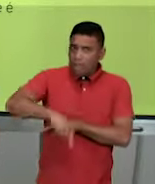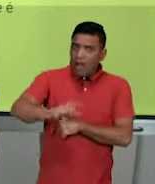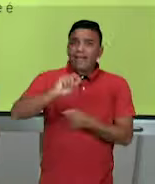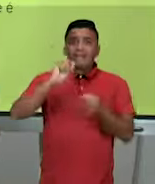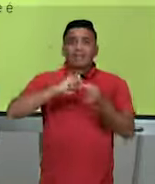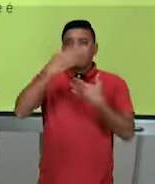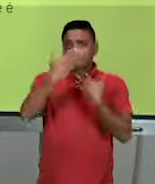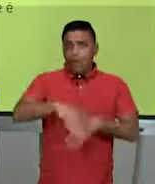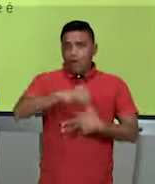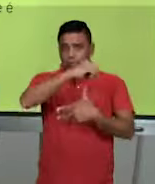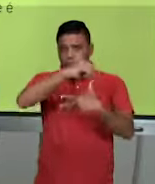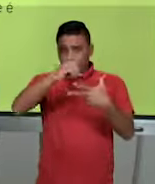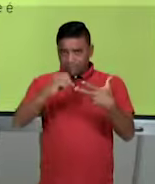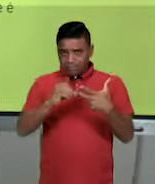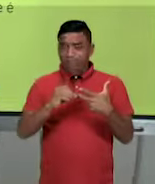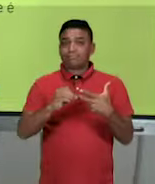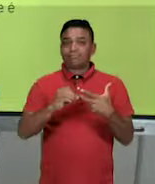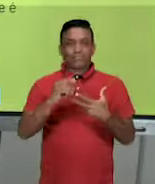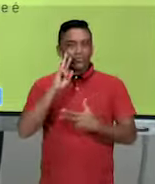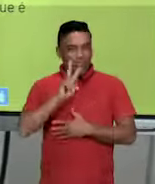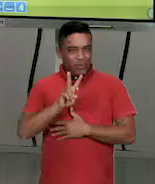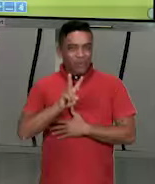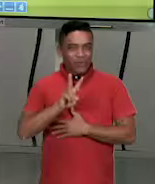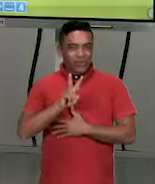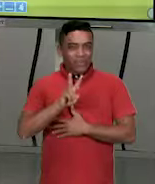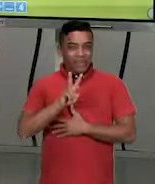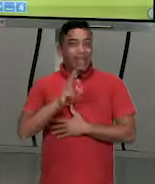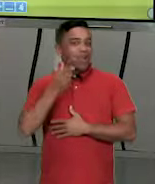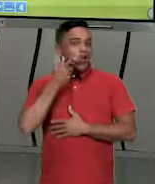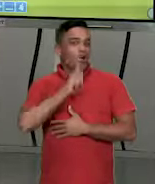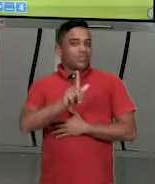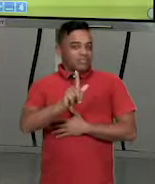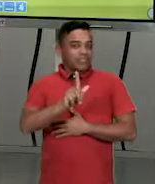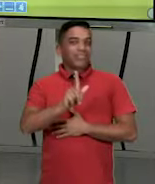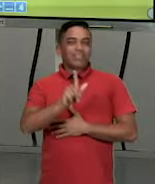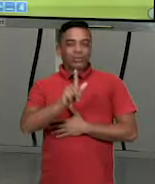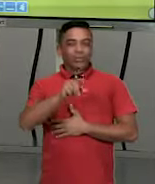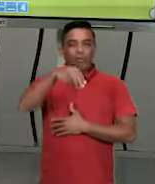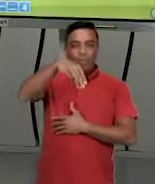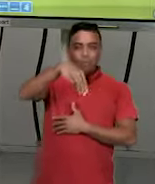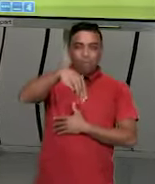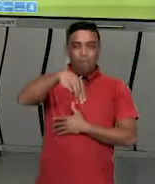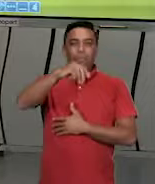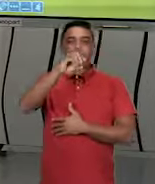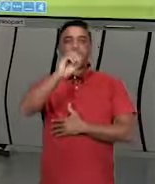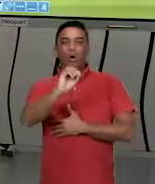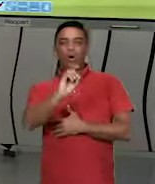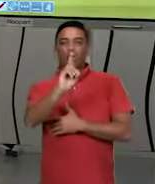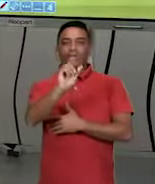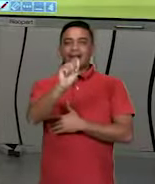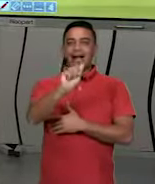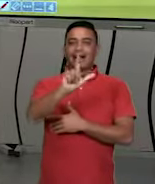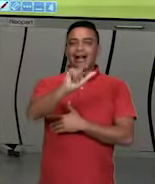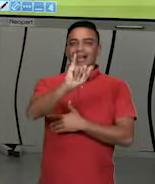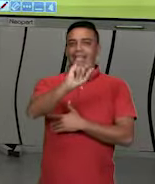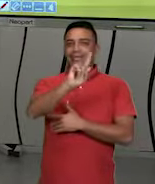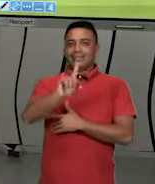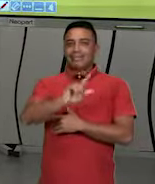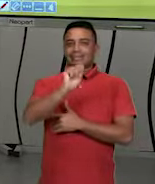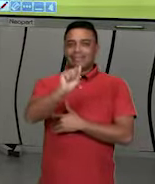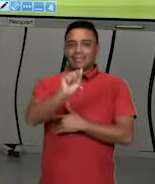Ensino Médio. Vejam bem, então, que eu consigo modalizar. Eu consigo manifestar